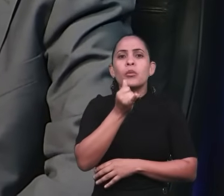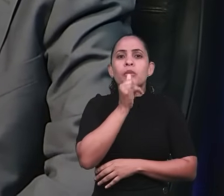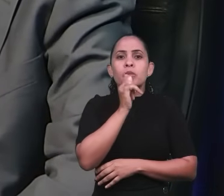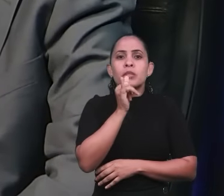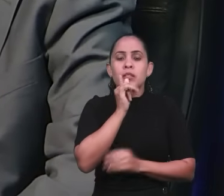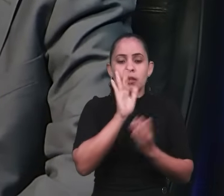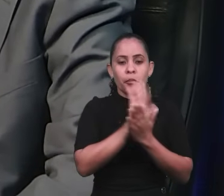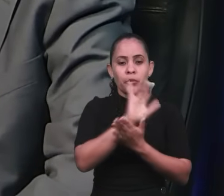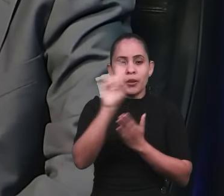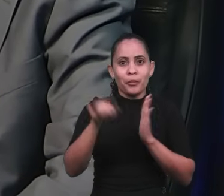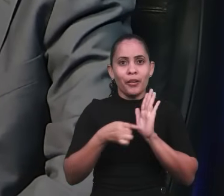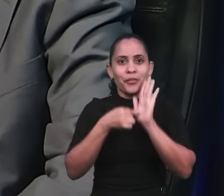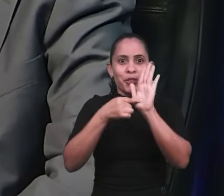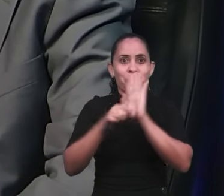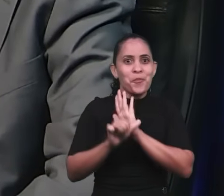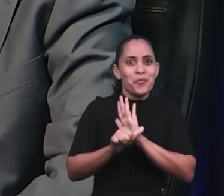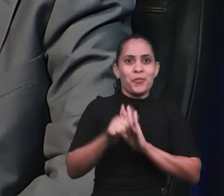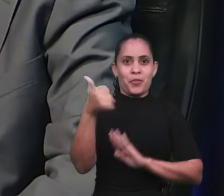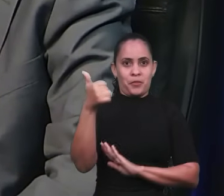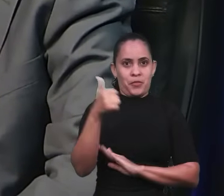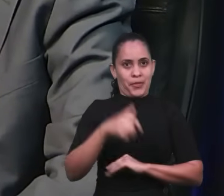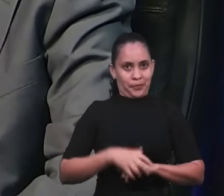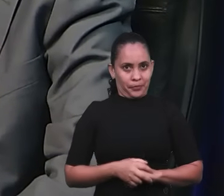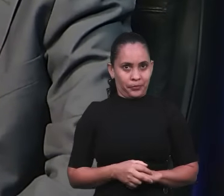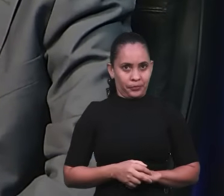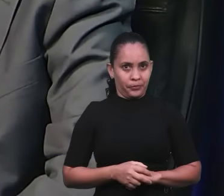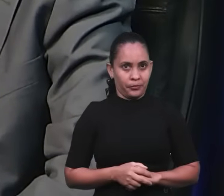bíblico, a qual nós vamos